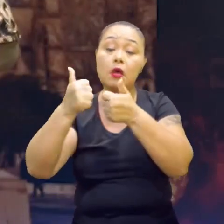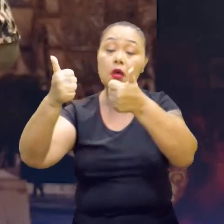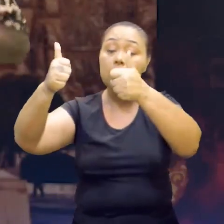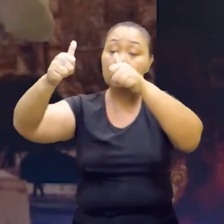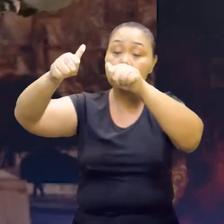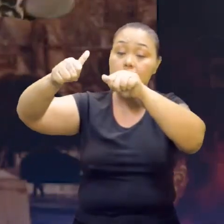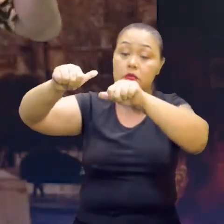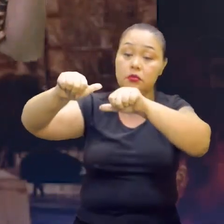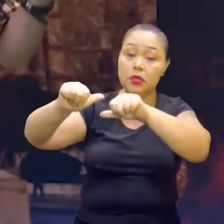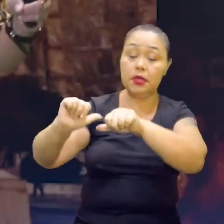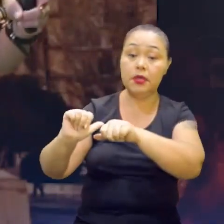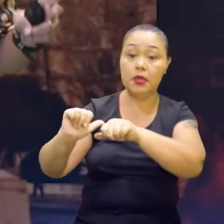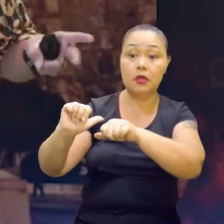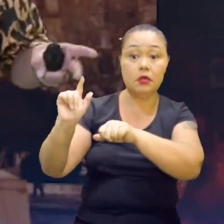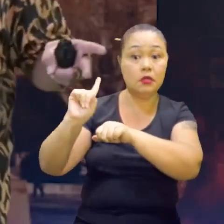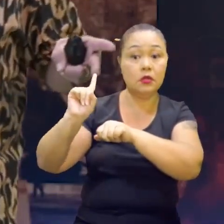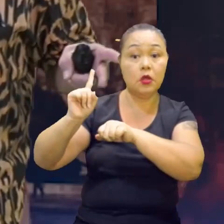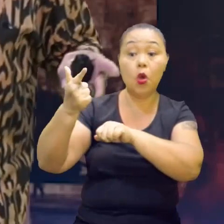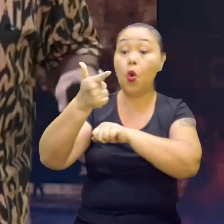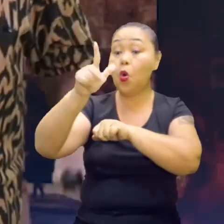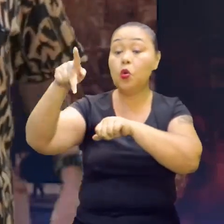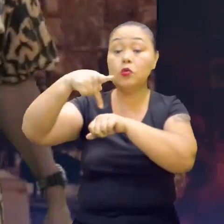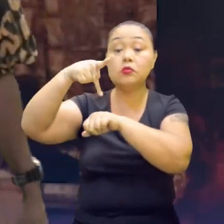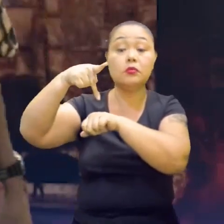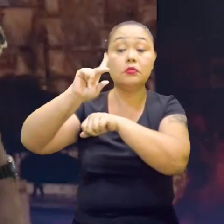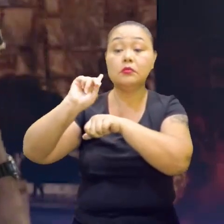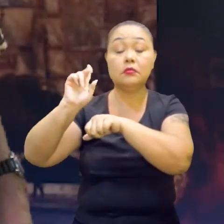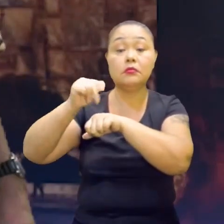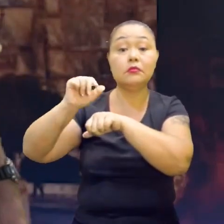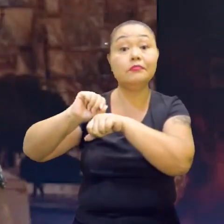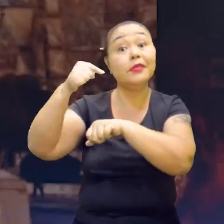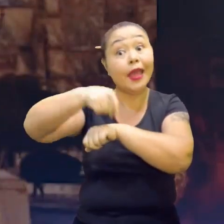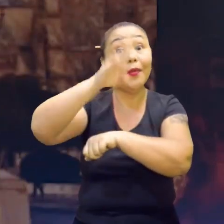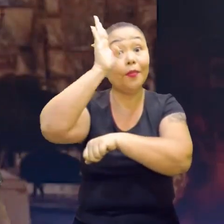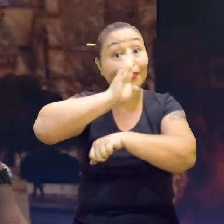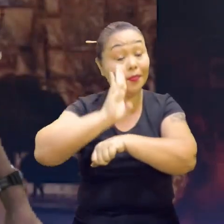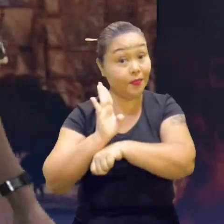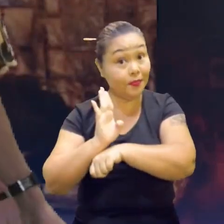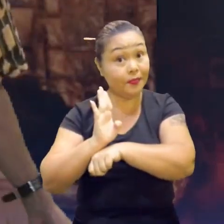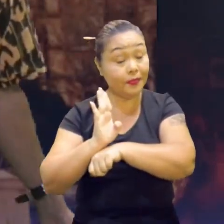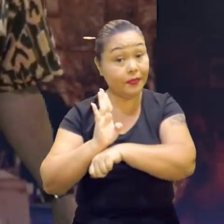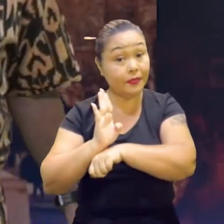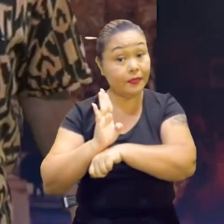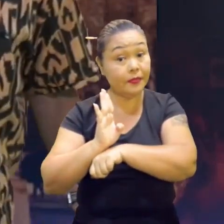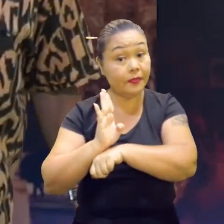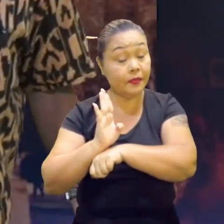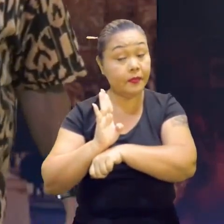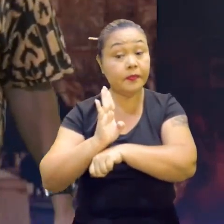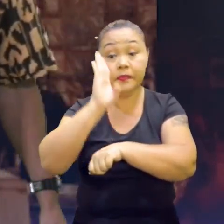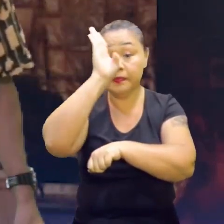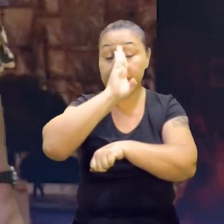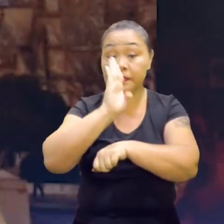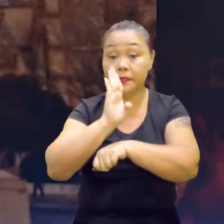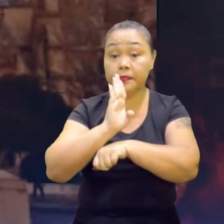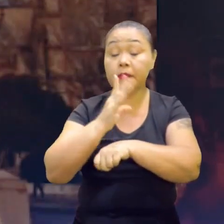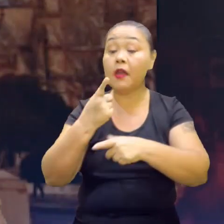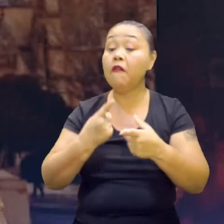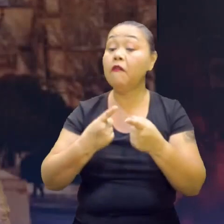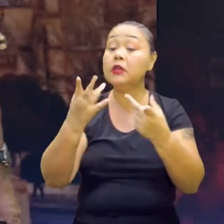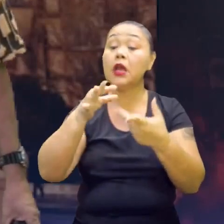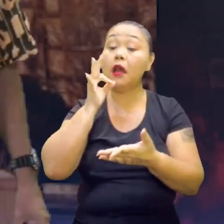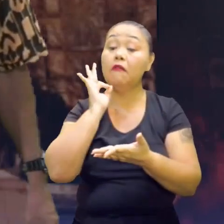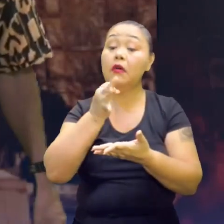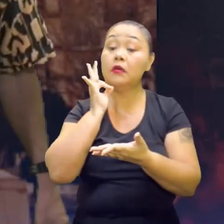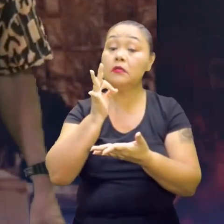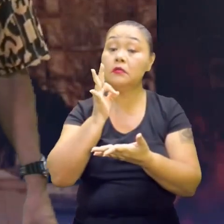isso afeta outros países também, inclusive o Brasil. O Brasil vendia café, a nossa bolsa